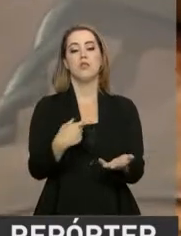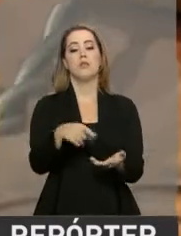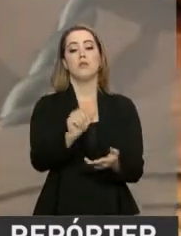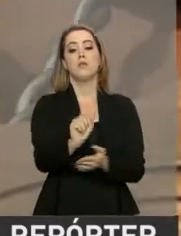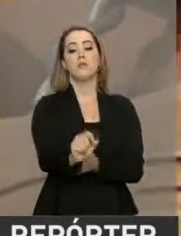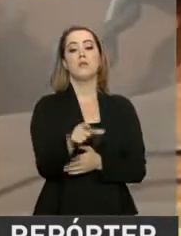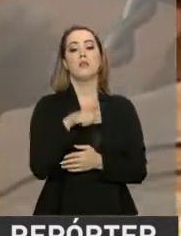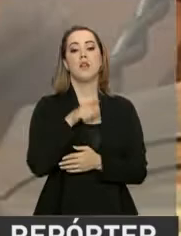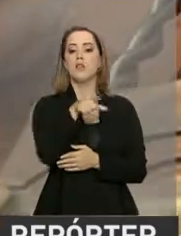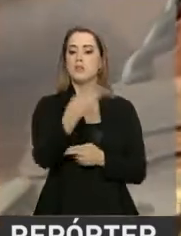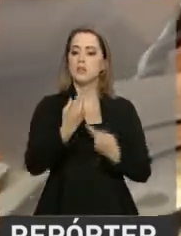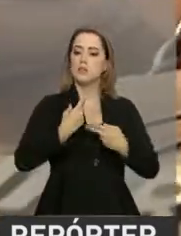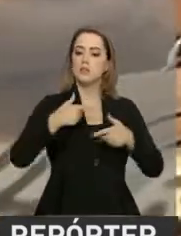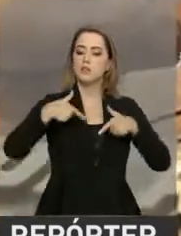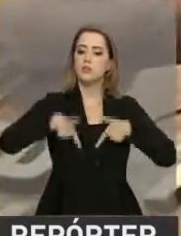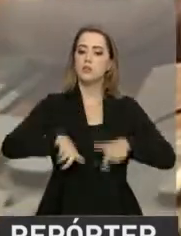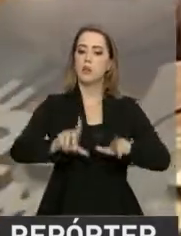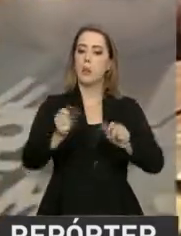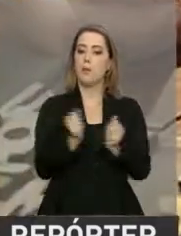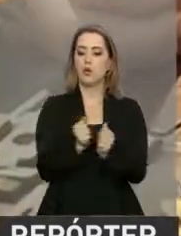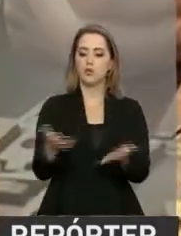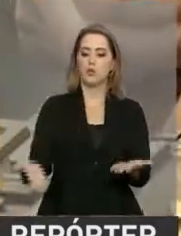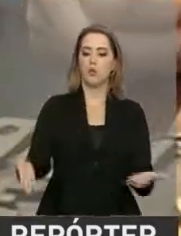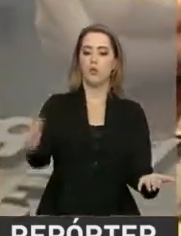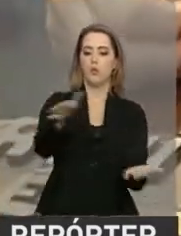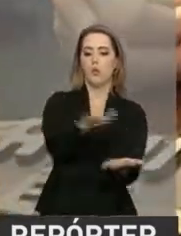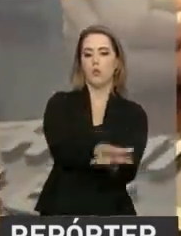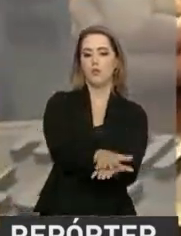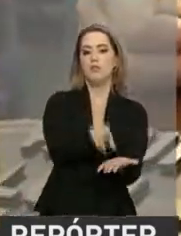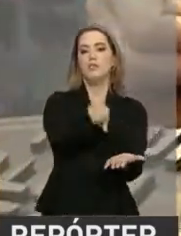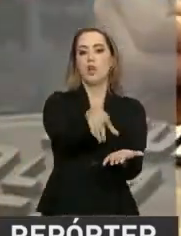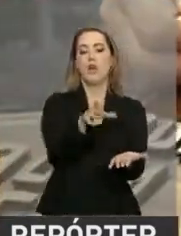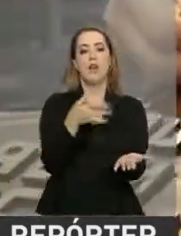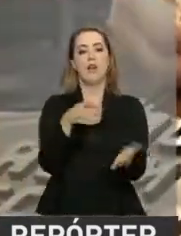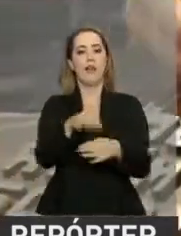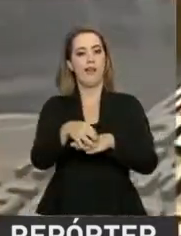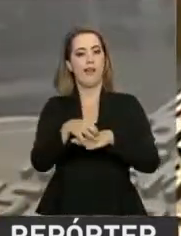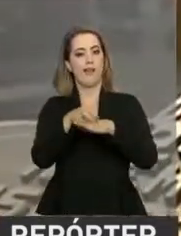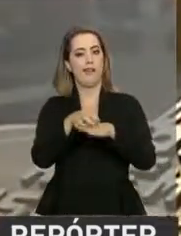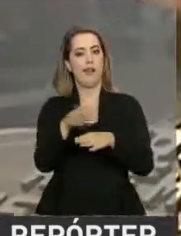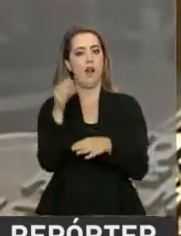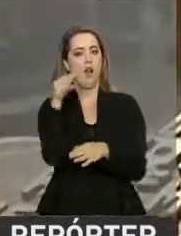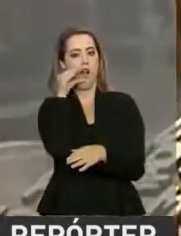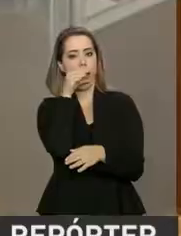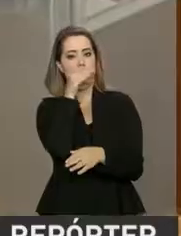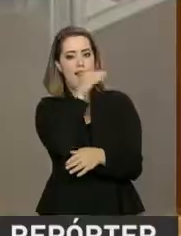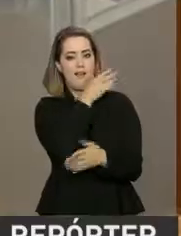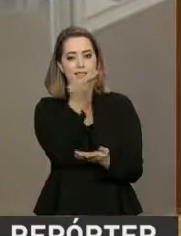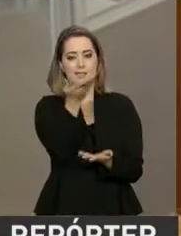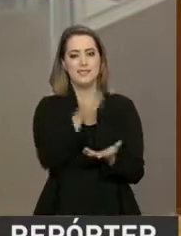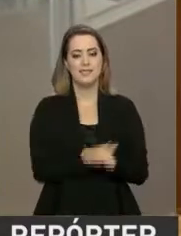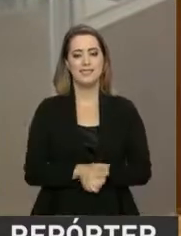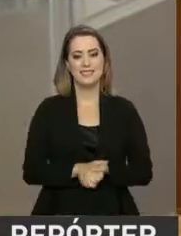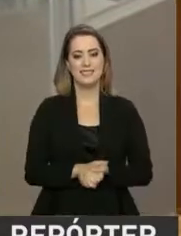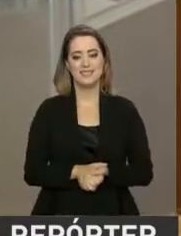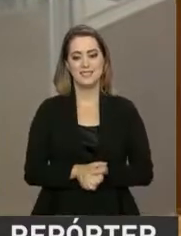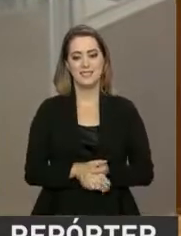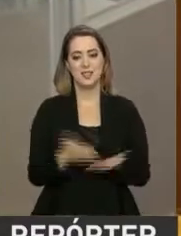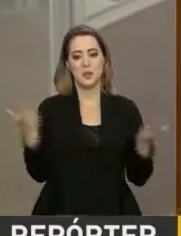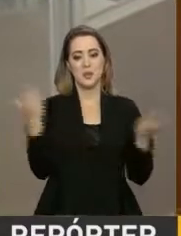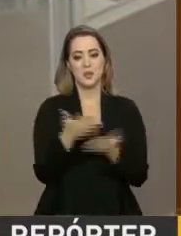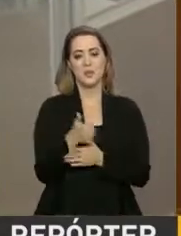aqui ganhou até prêmio. É dobrável para conservar a carne quentinha e longe dos insetos. Hoje são mais de 1000